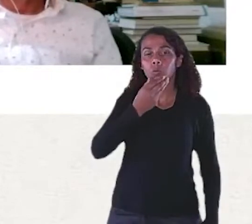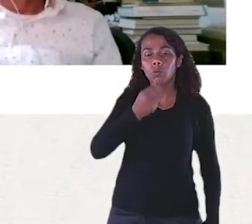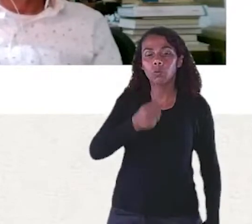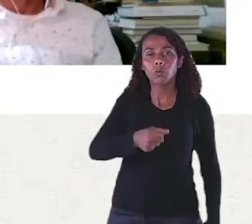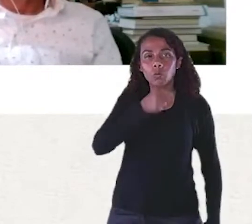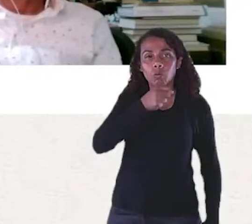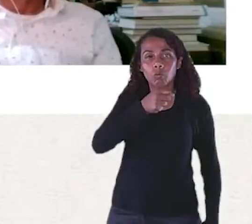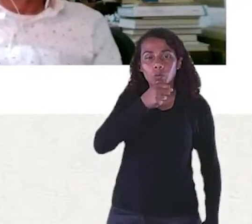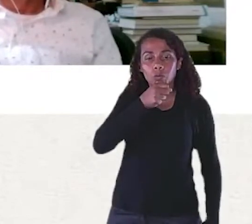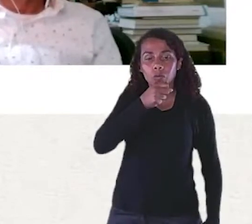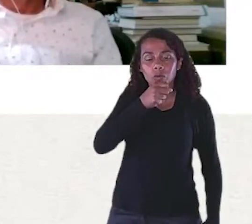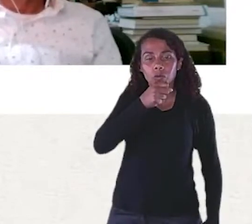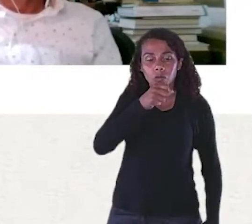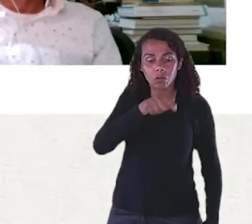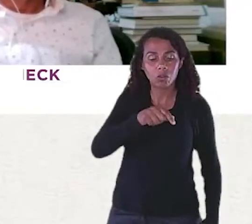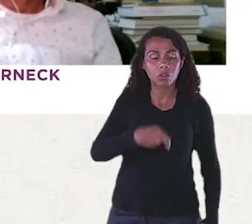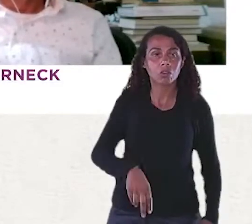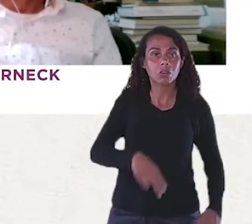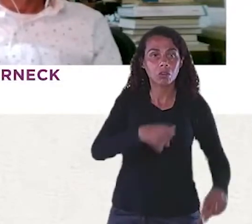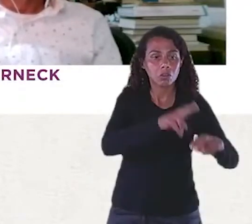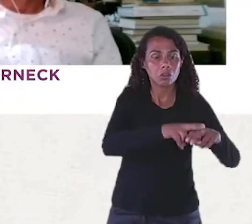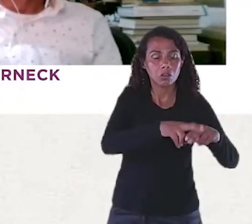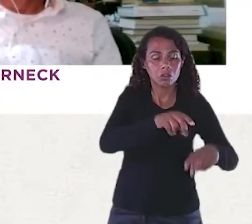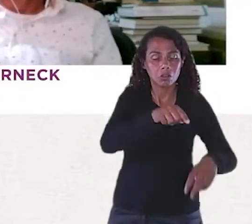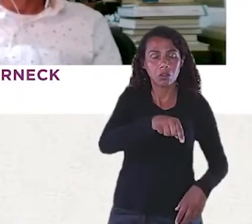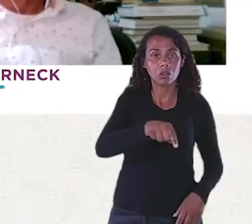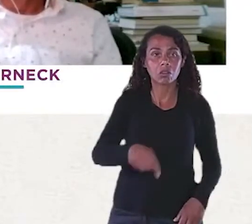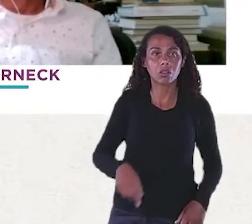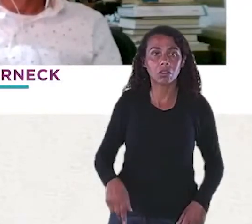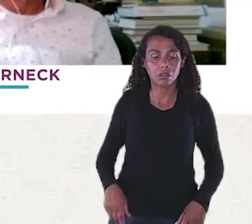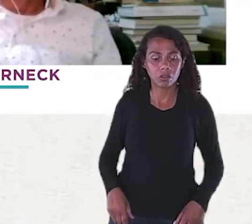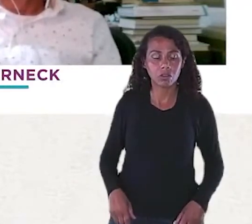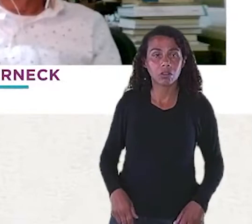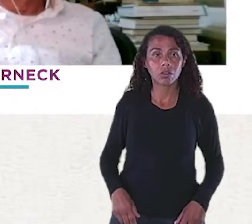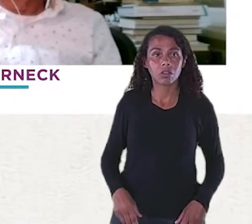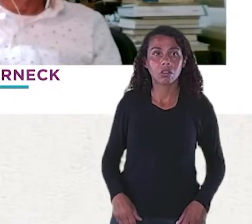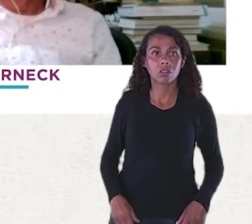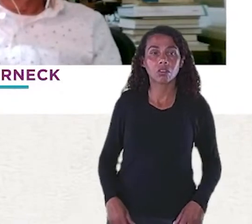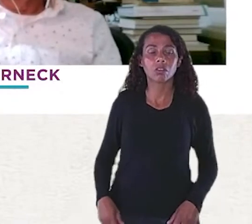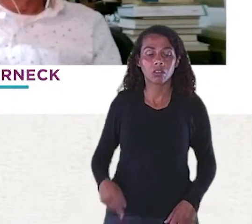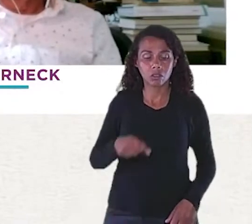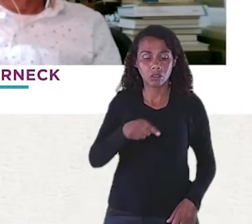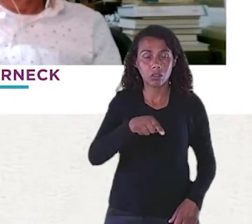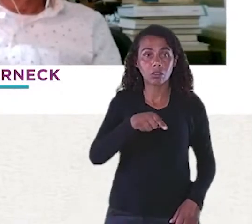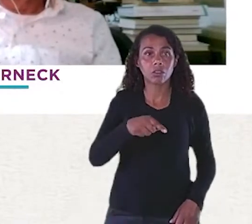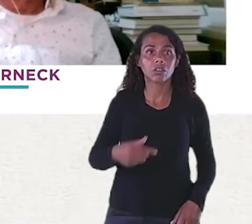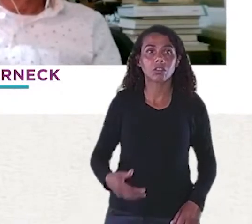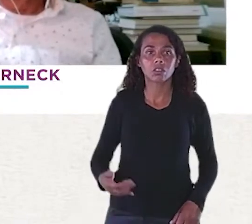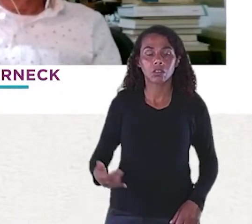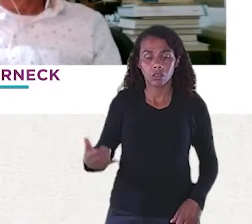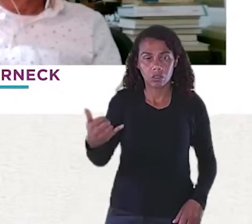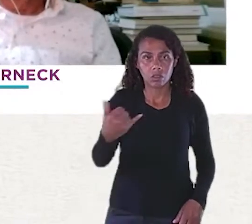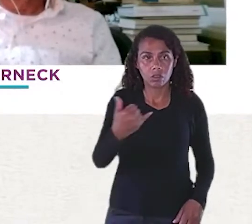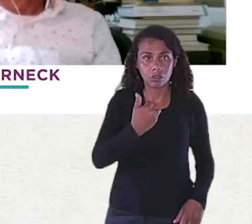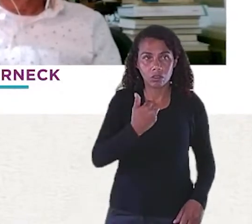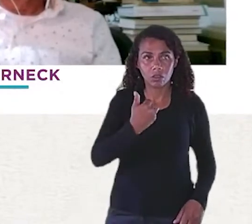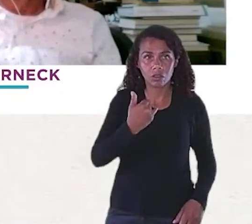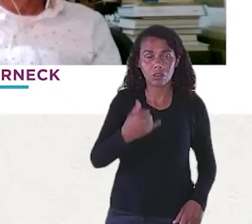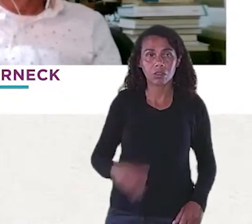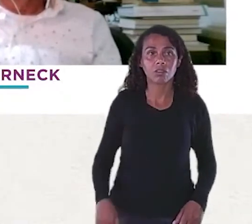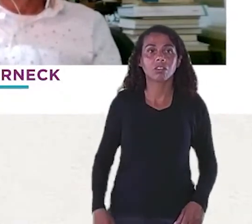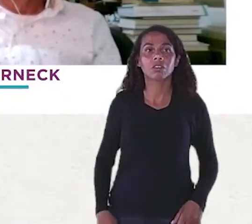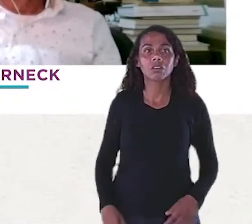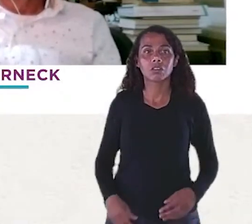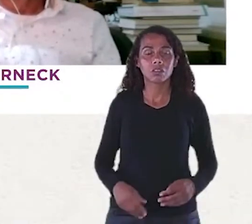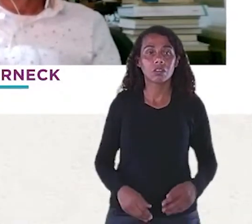evento. Quando estava terminando, levantou a mão e perguntou: eu só vim aqui para perguntar se o senhor vai terminar a minha biografia